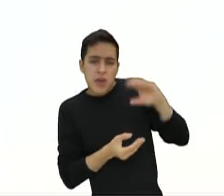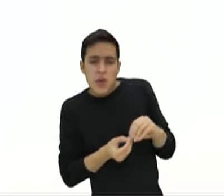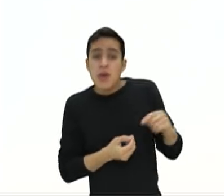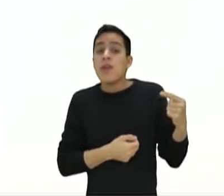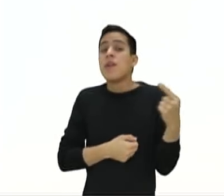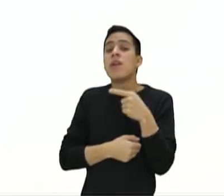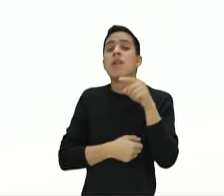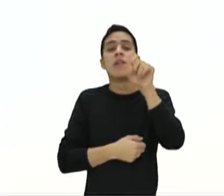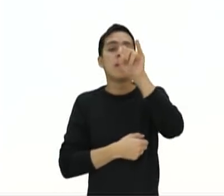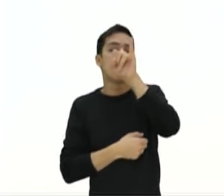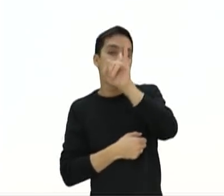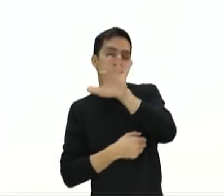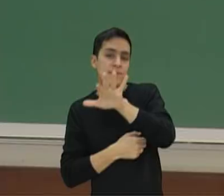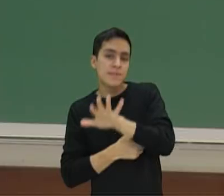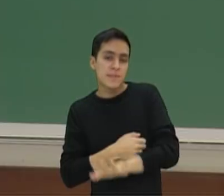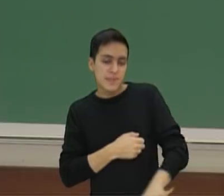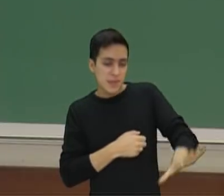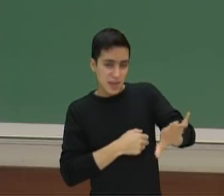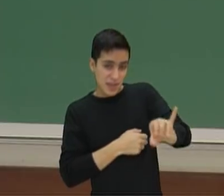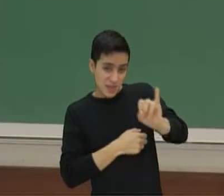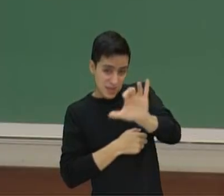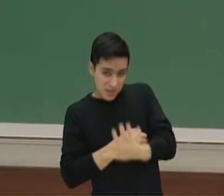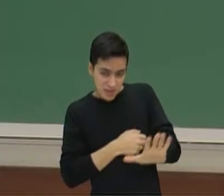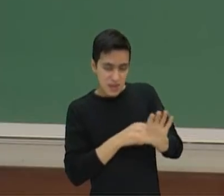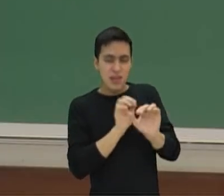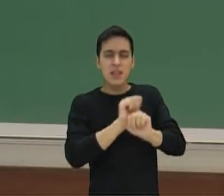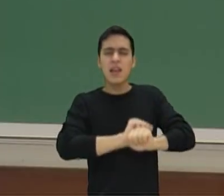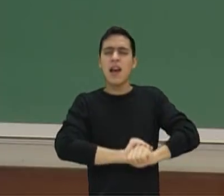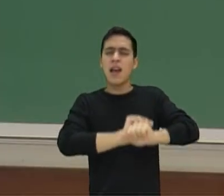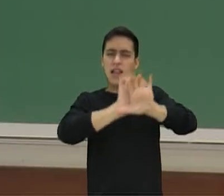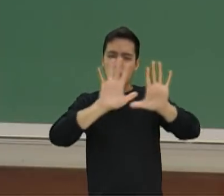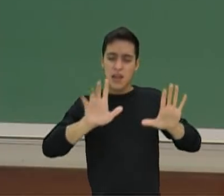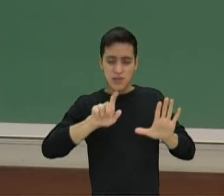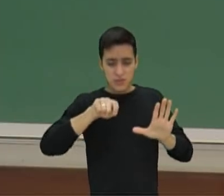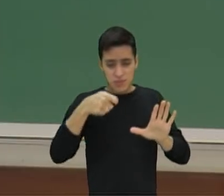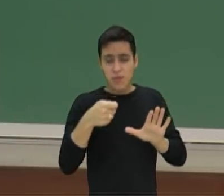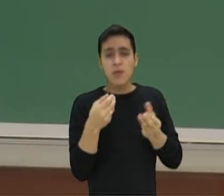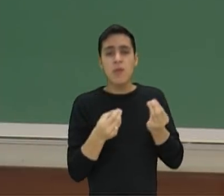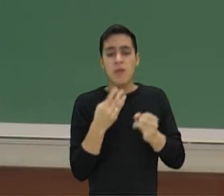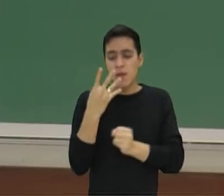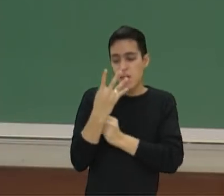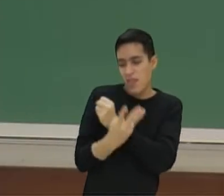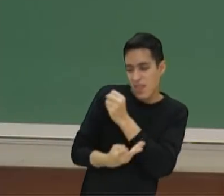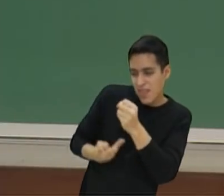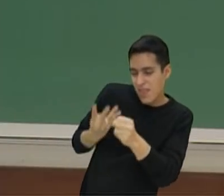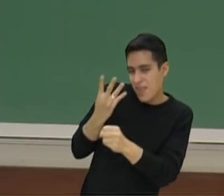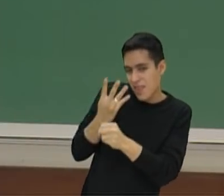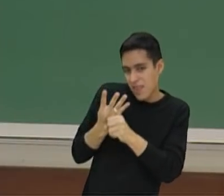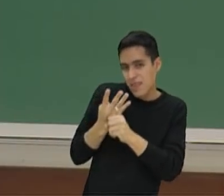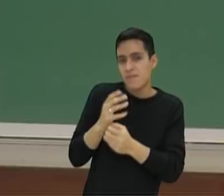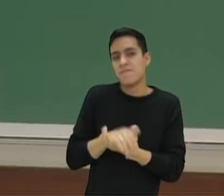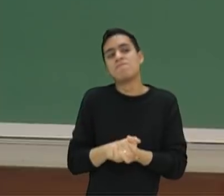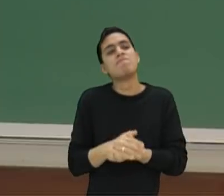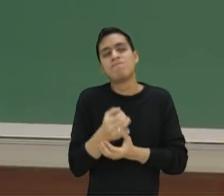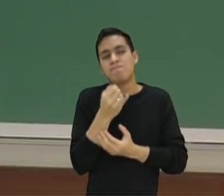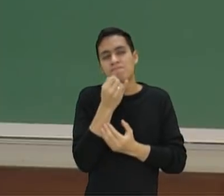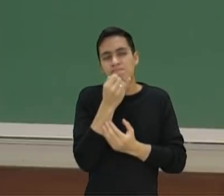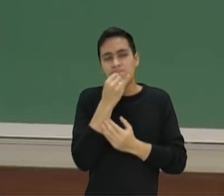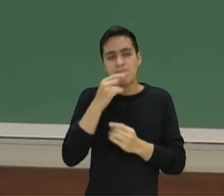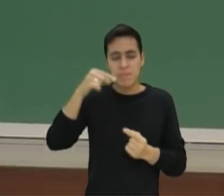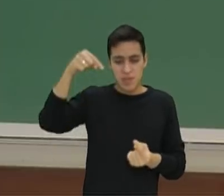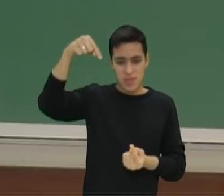imagem, ela deixa muito claro para nós, inclusive as estações do ano, porque vejam, nos